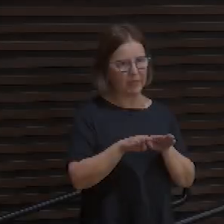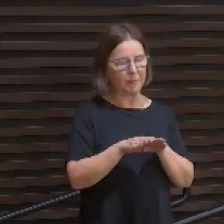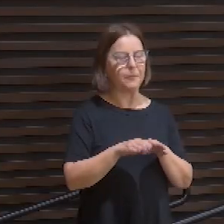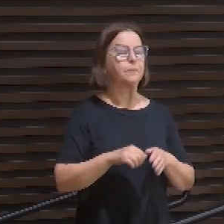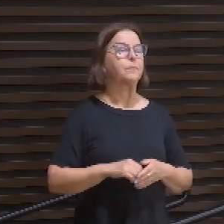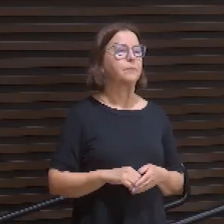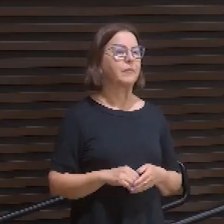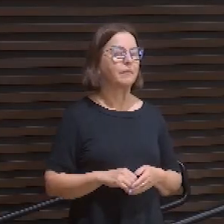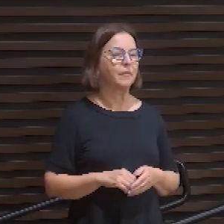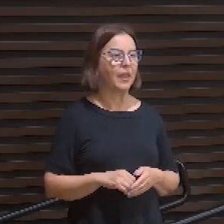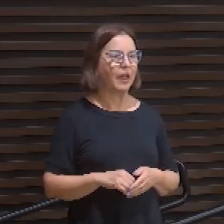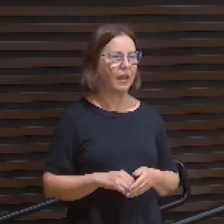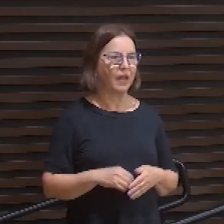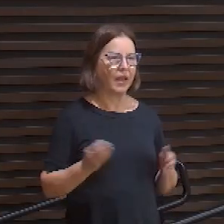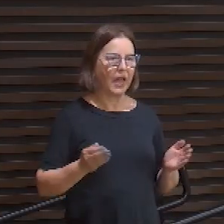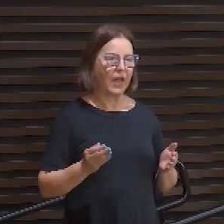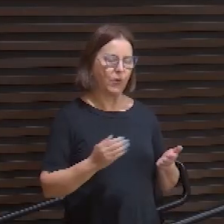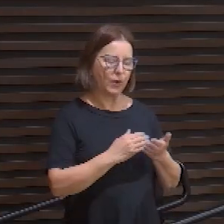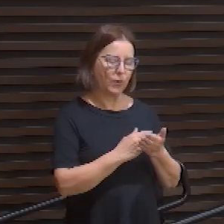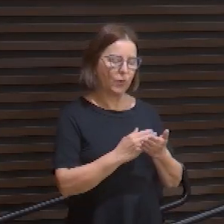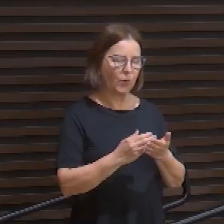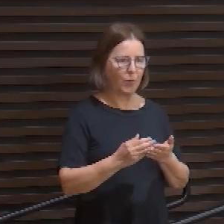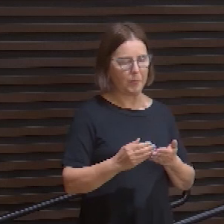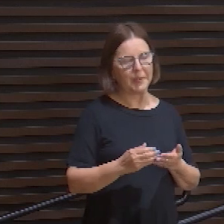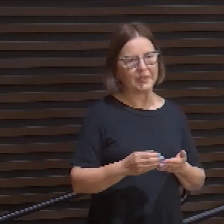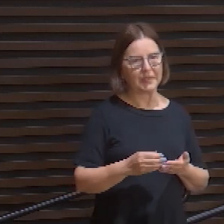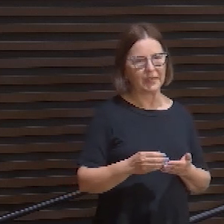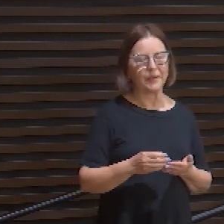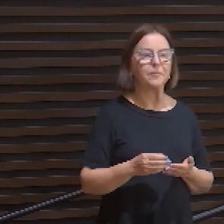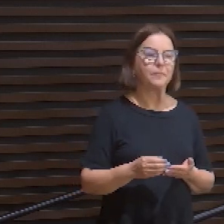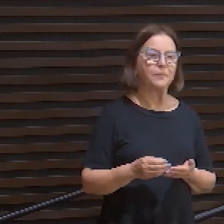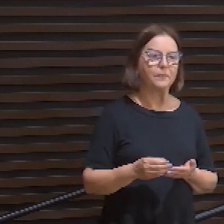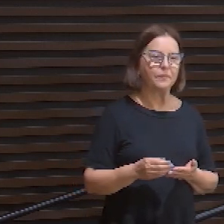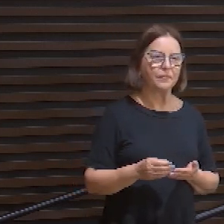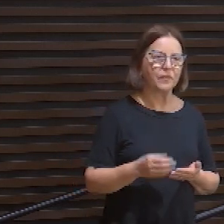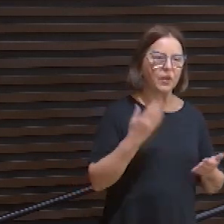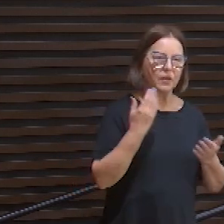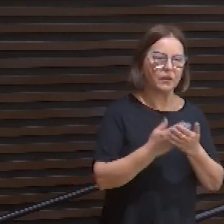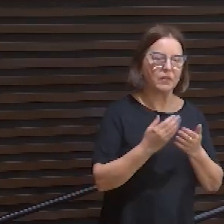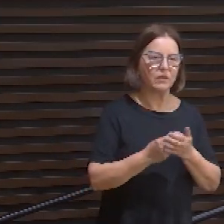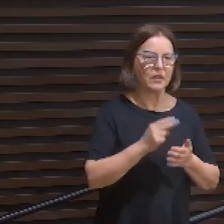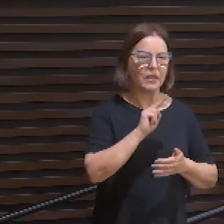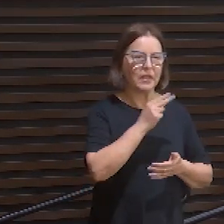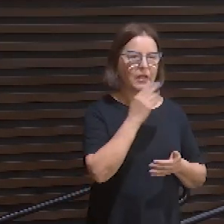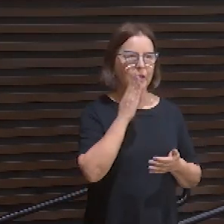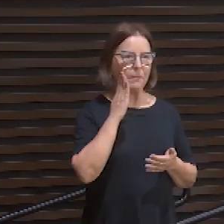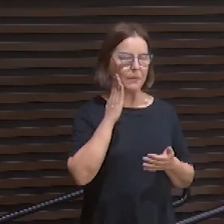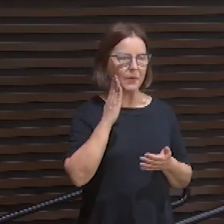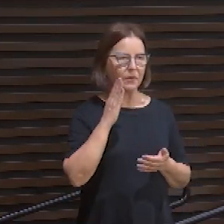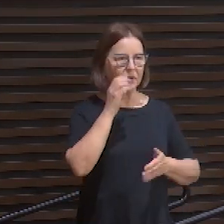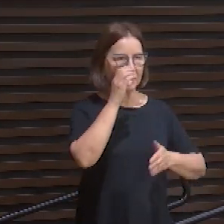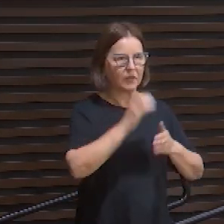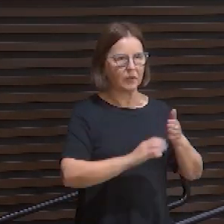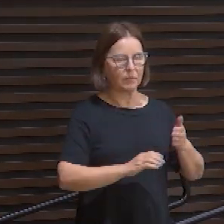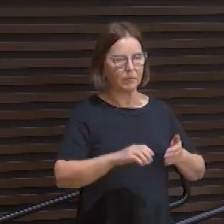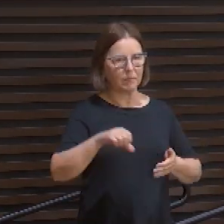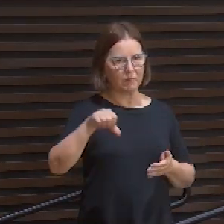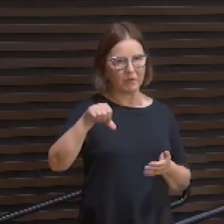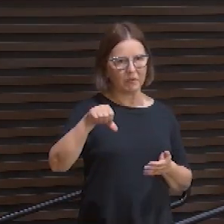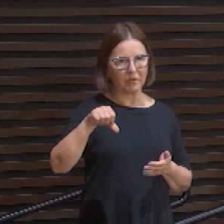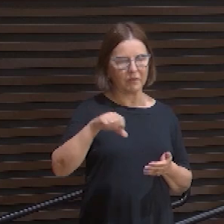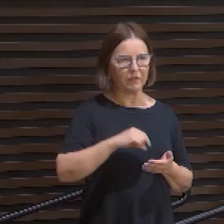E a gente vai olhar um pouquinho Hebreus capítulo 9, os versos